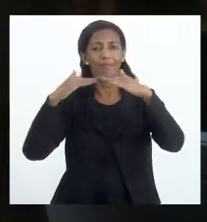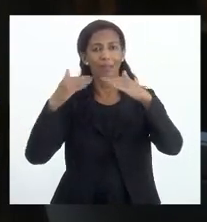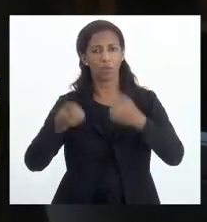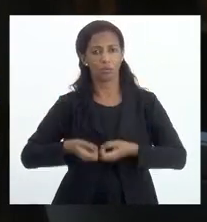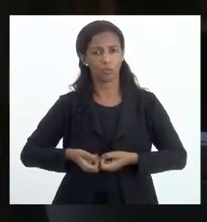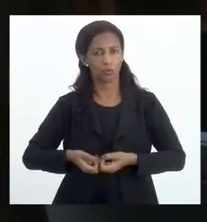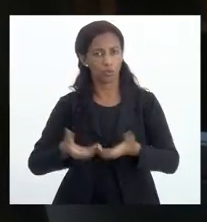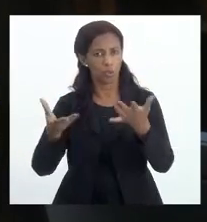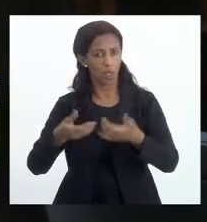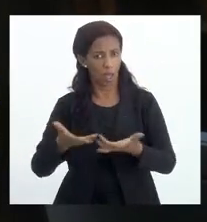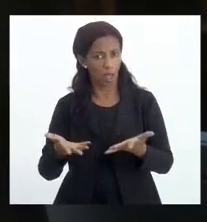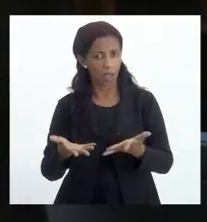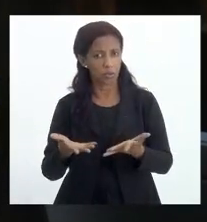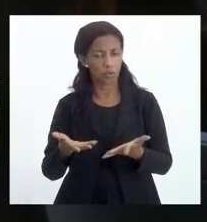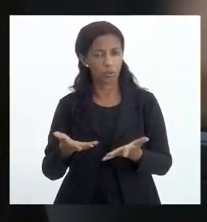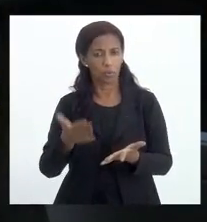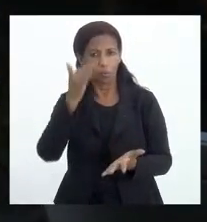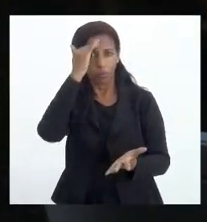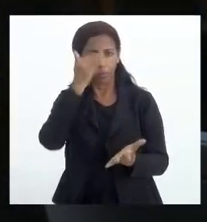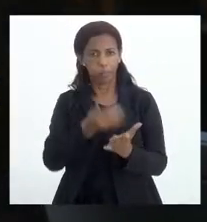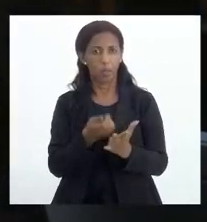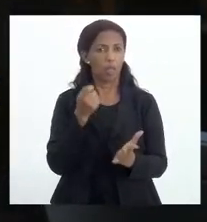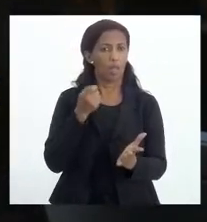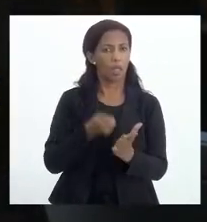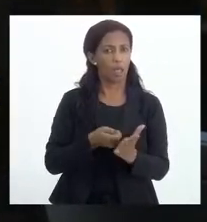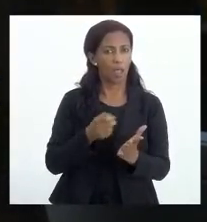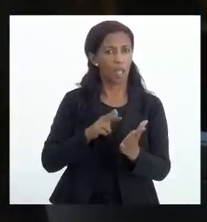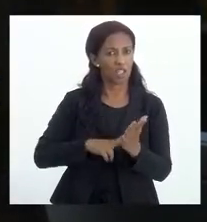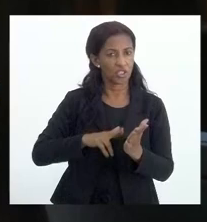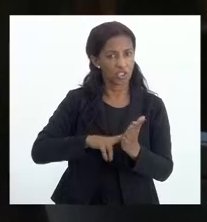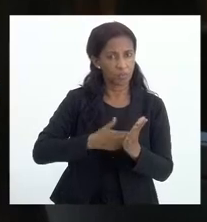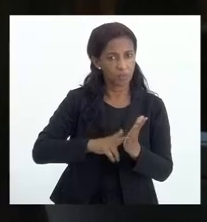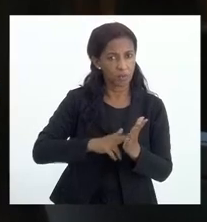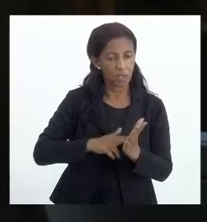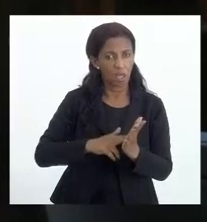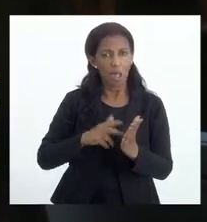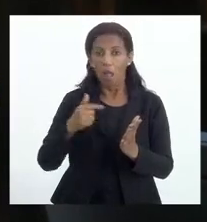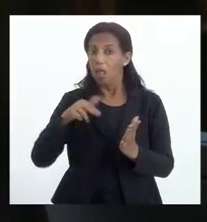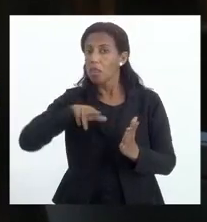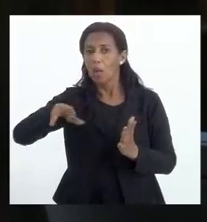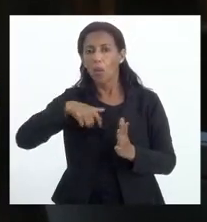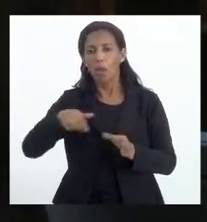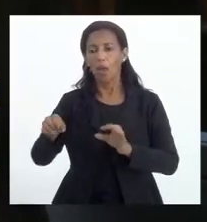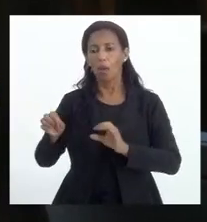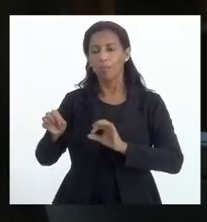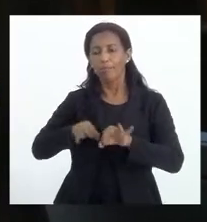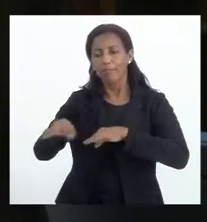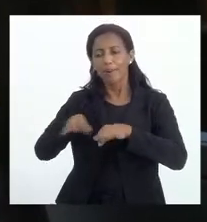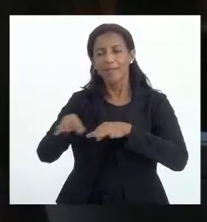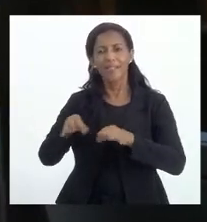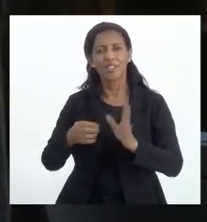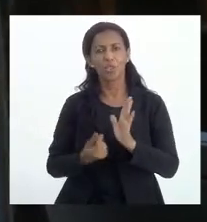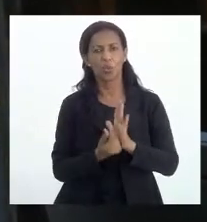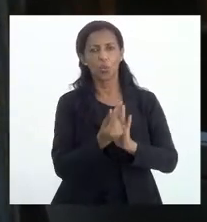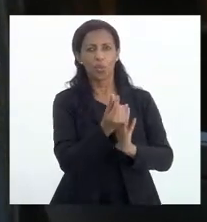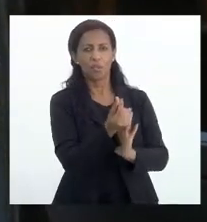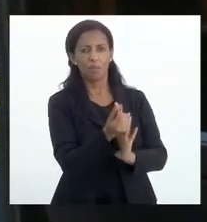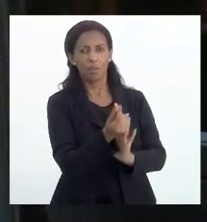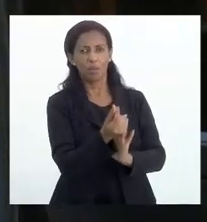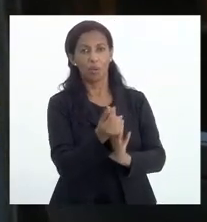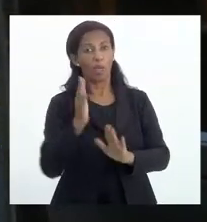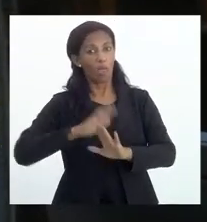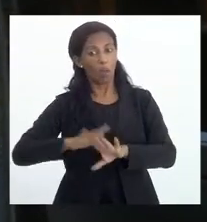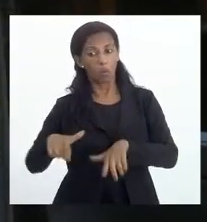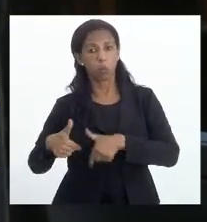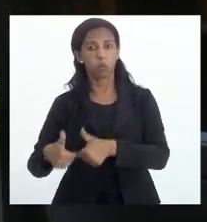gastos para fins de cumprimento do regime não é aquilo que a gente planeja no orçamento, é aquilo que a gente